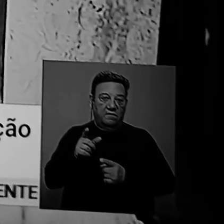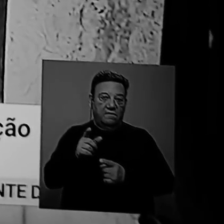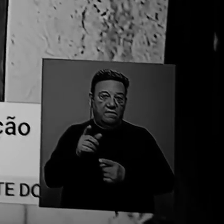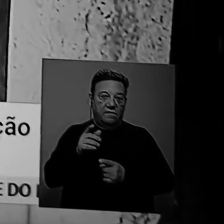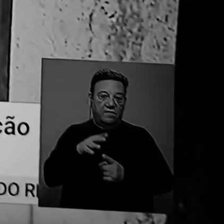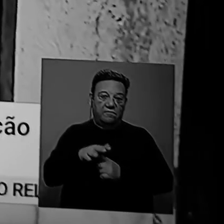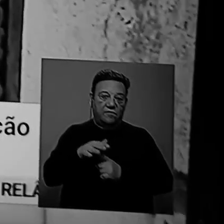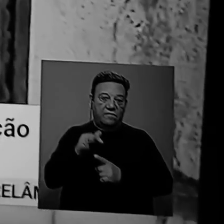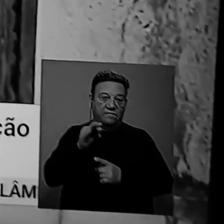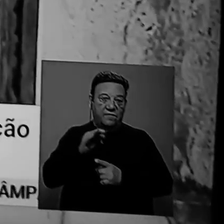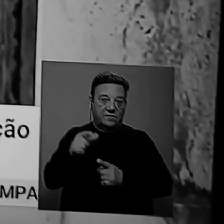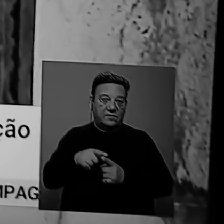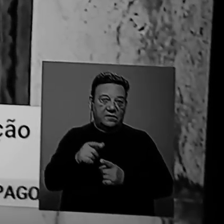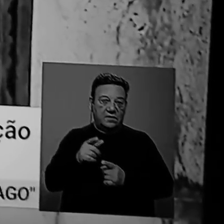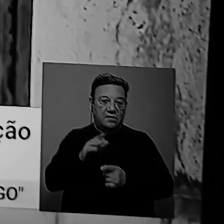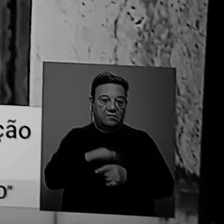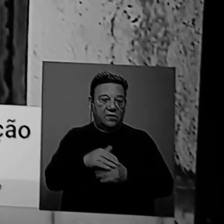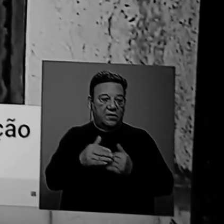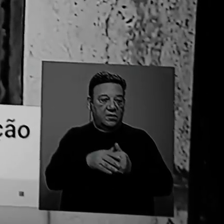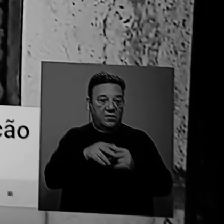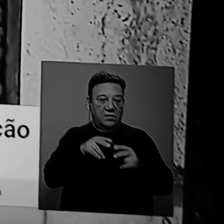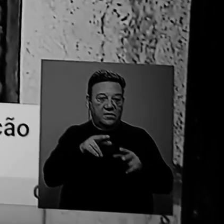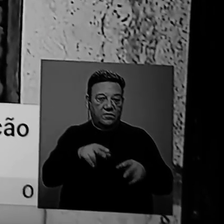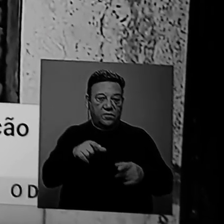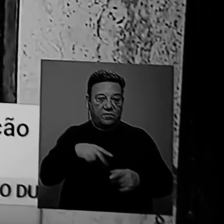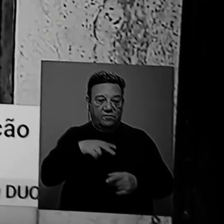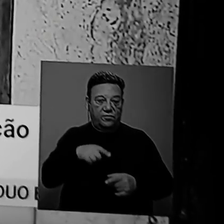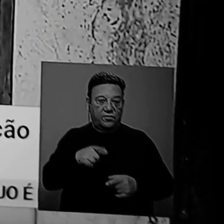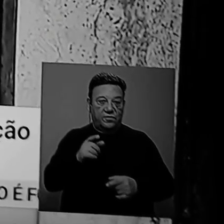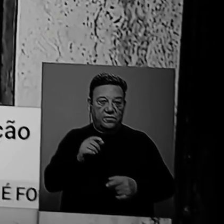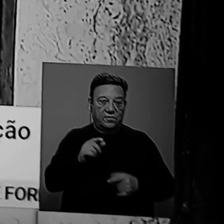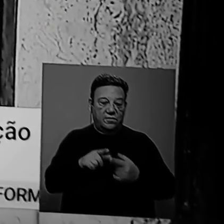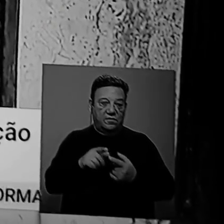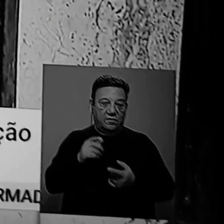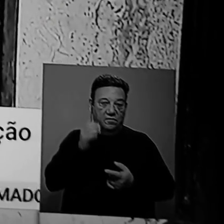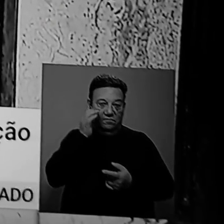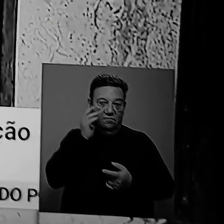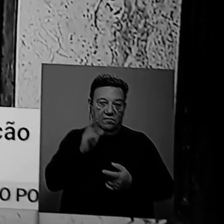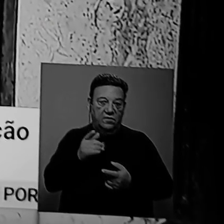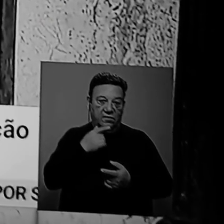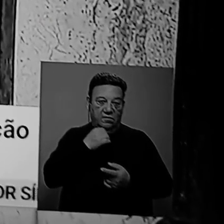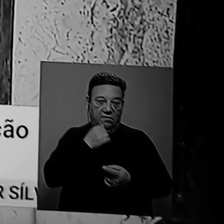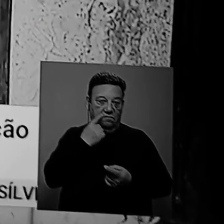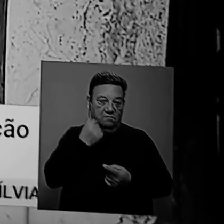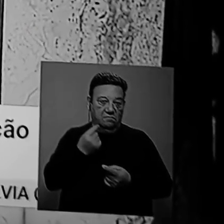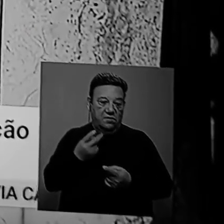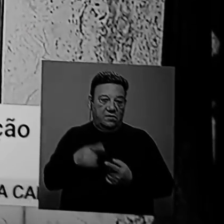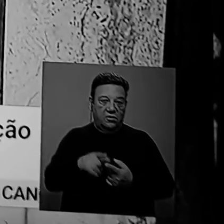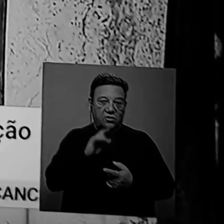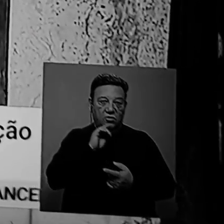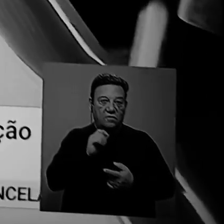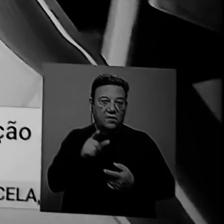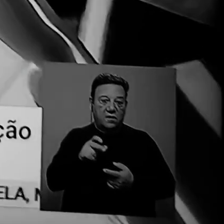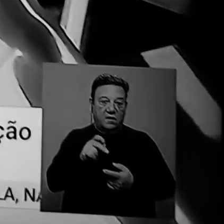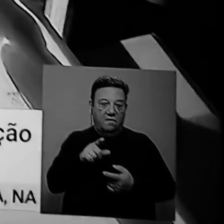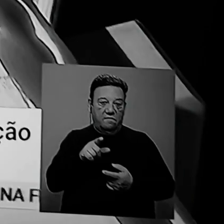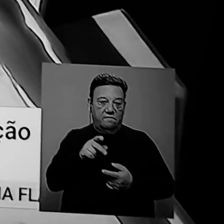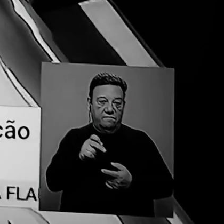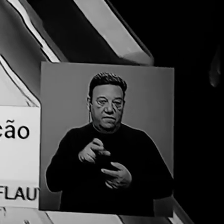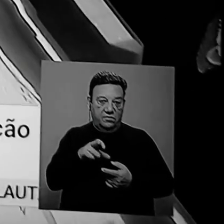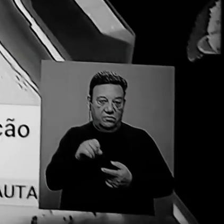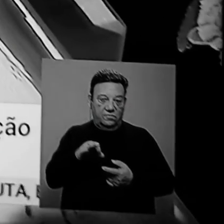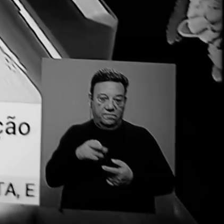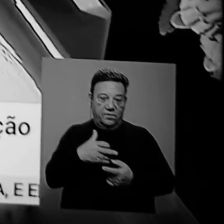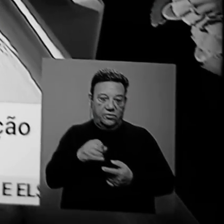influência francesa na tonelária em Portugal é perfeitamente frequente. O nome de Álvaro Pedro Gomes está